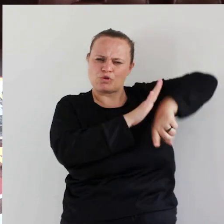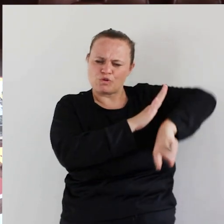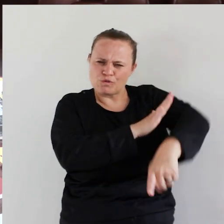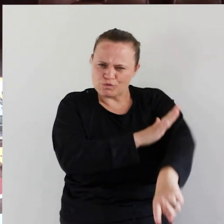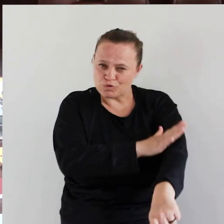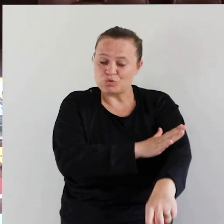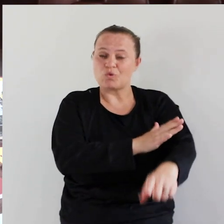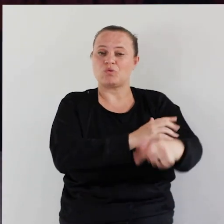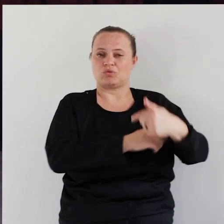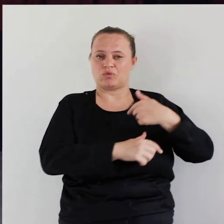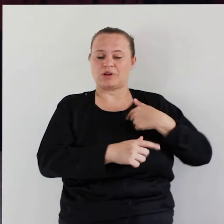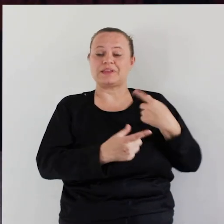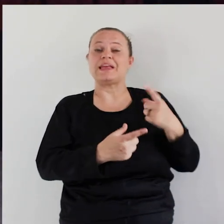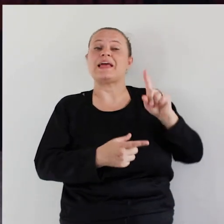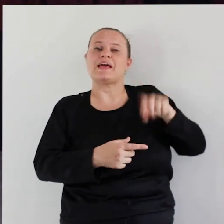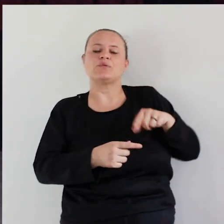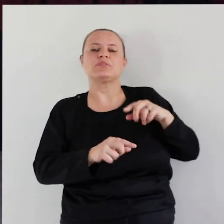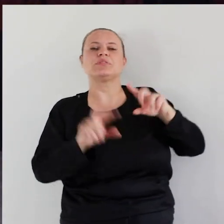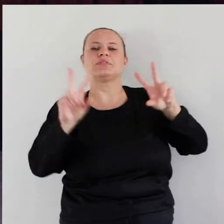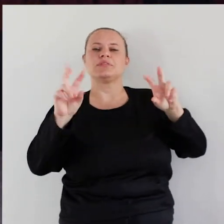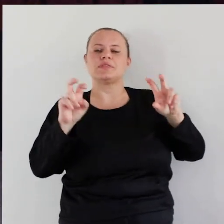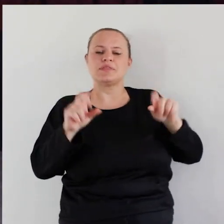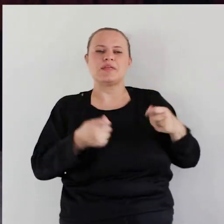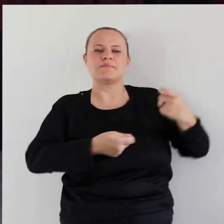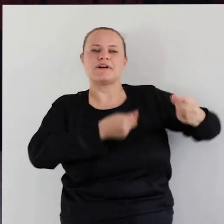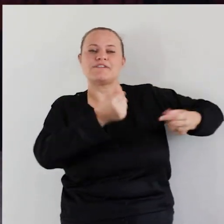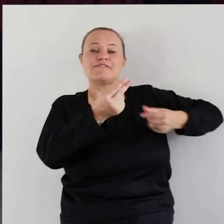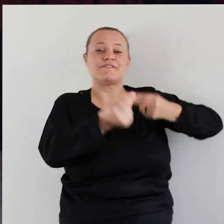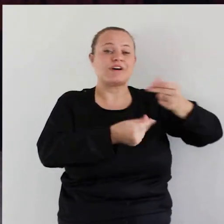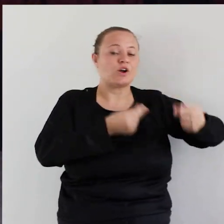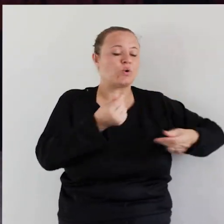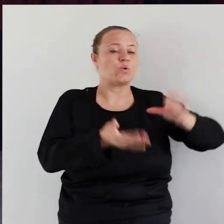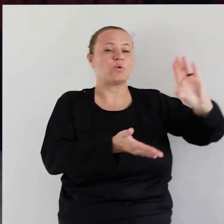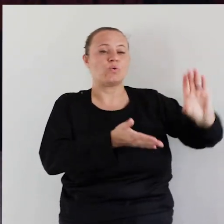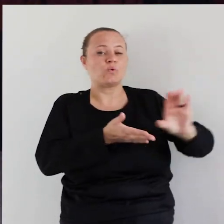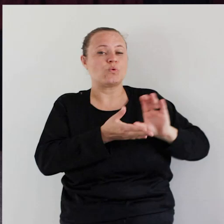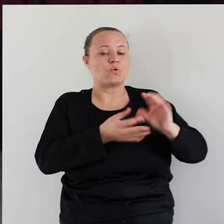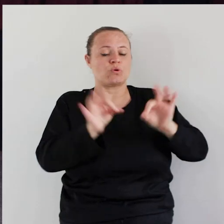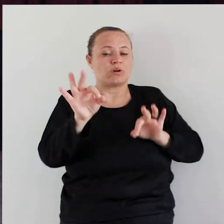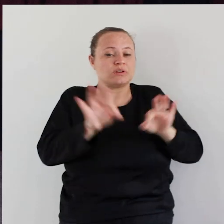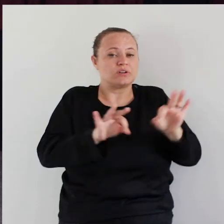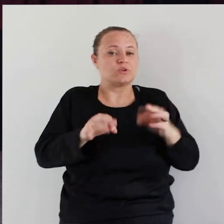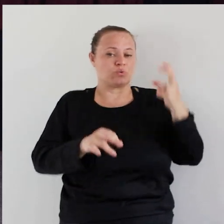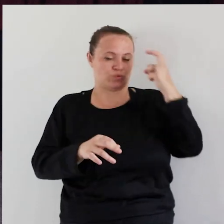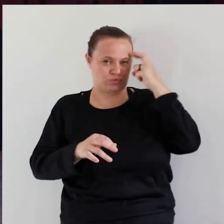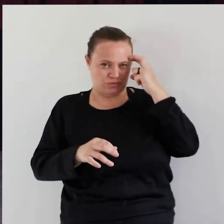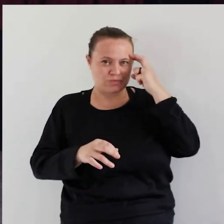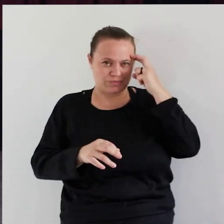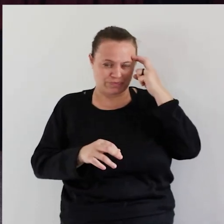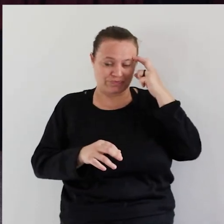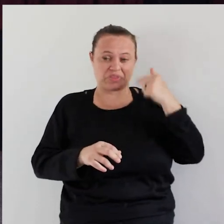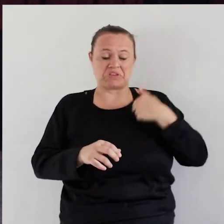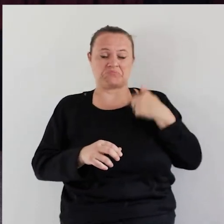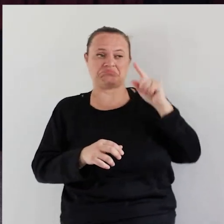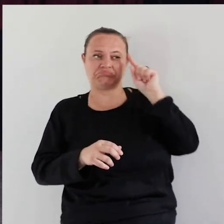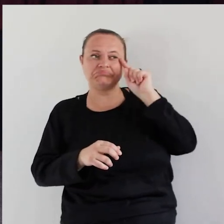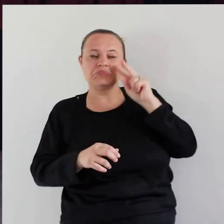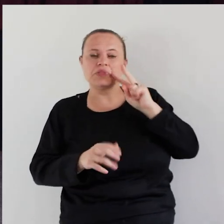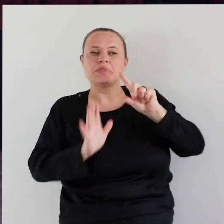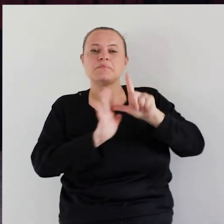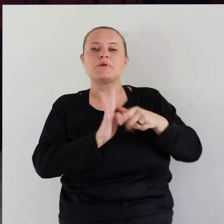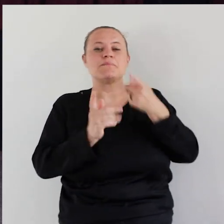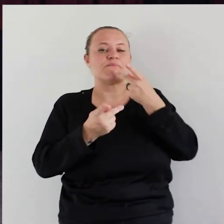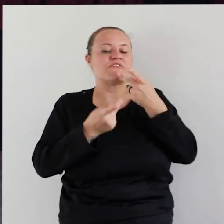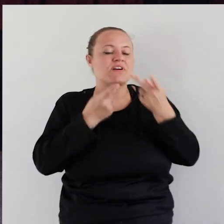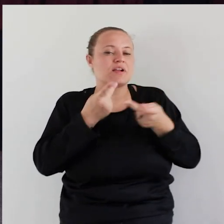de trabalhos que eles vão estar aprofundando muito essa discussão que eu estava fazendo antes, né? Do financiamento e o impacto disso na estrutura e